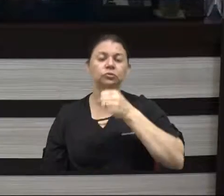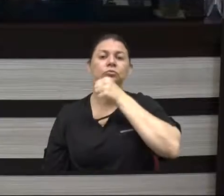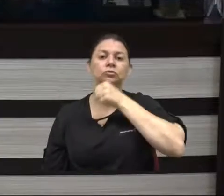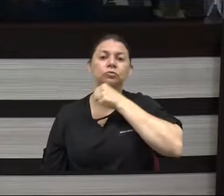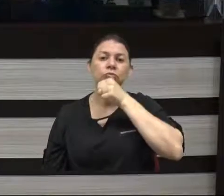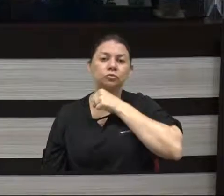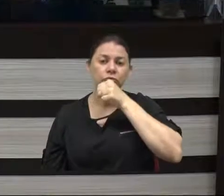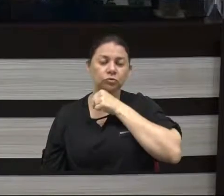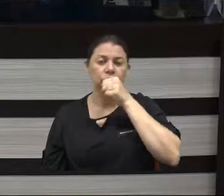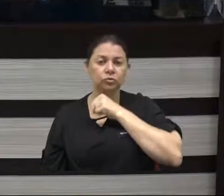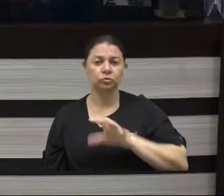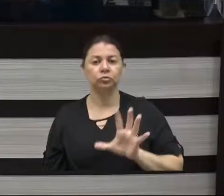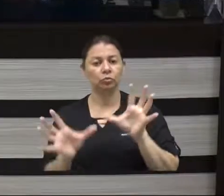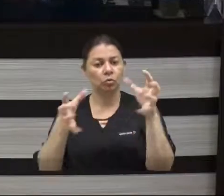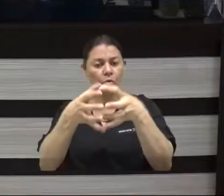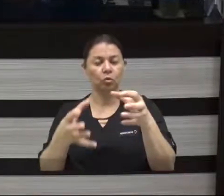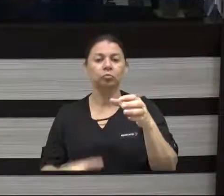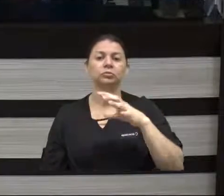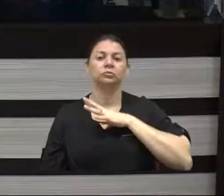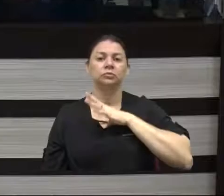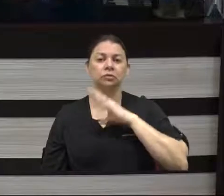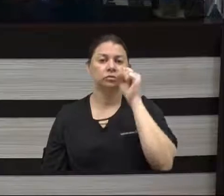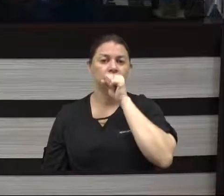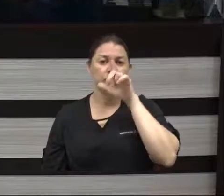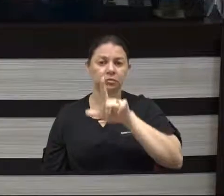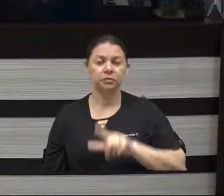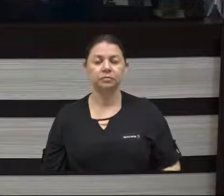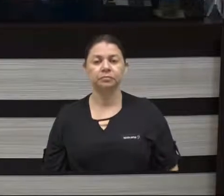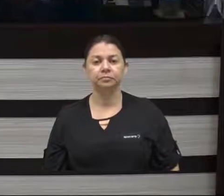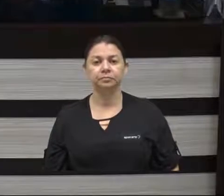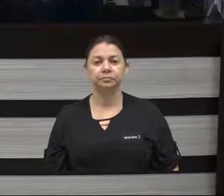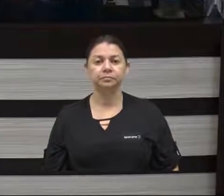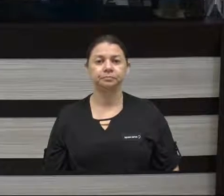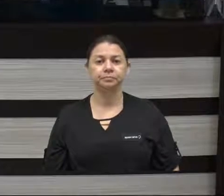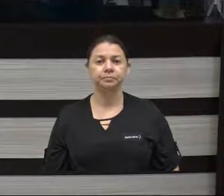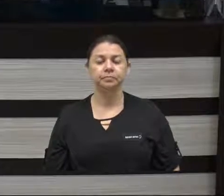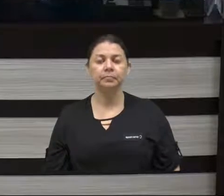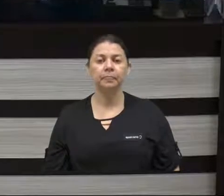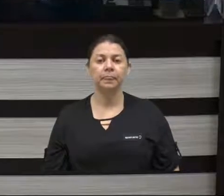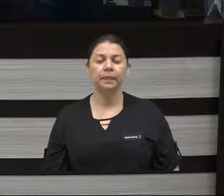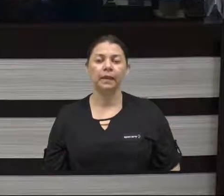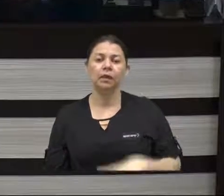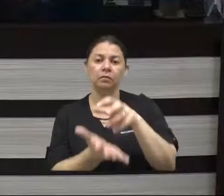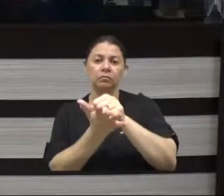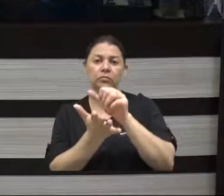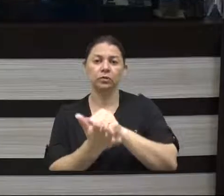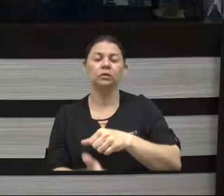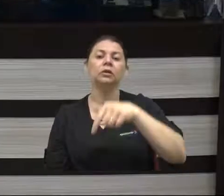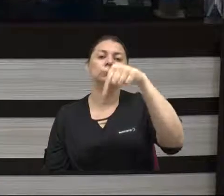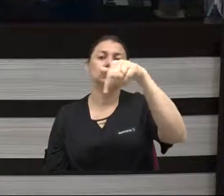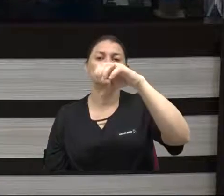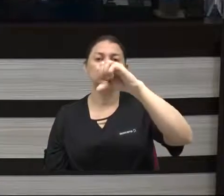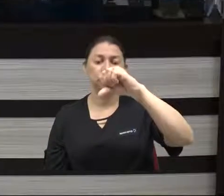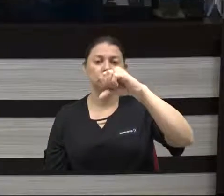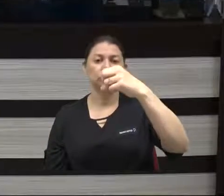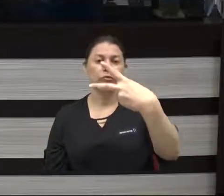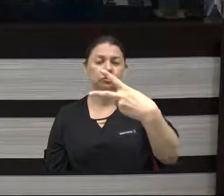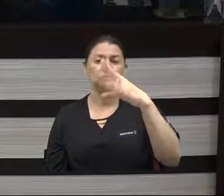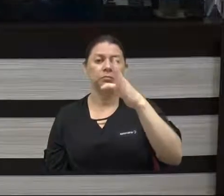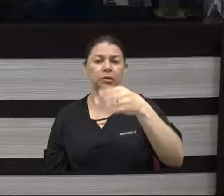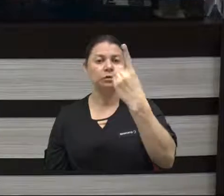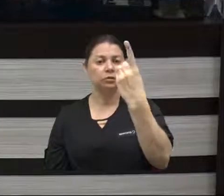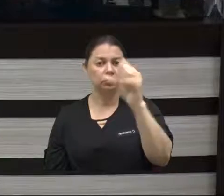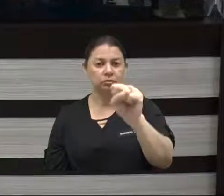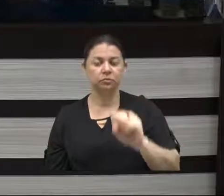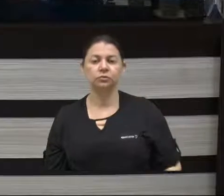Vereadora Lucineza Aparecida Bogo. Em discussão. Não havendo executivo. Requerimento número 792/2018, requer informações ao